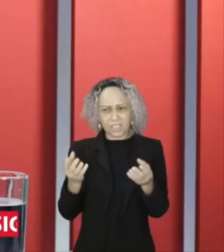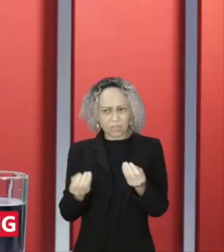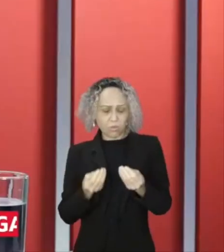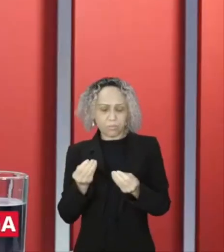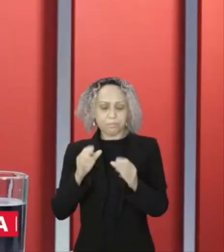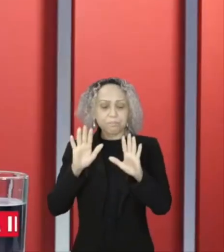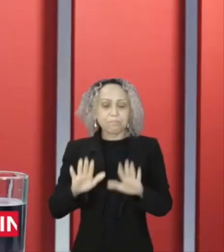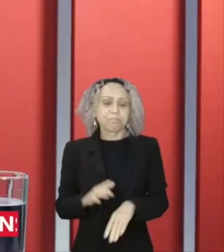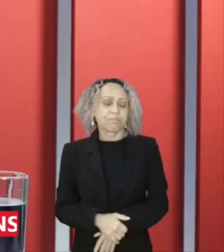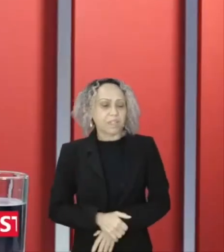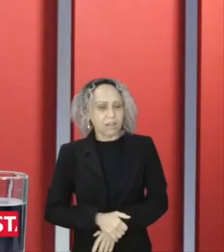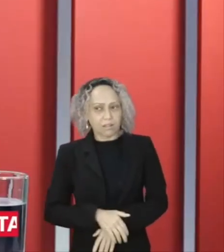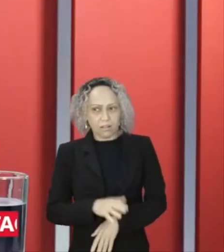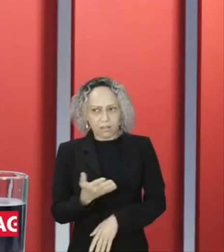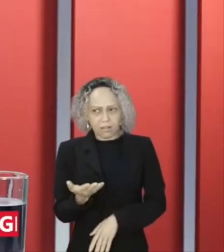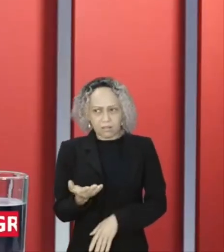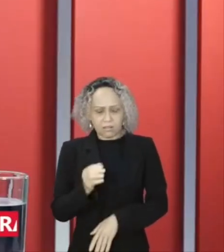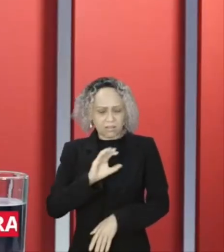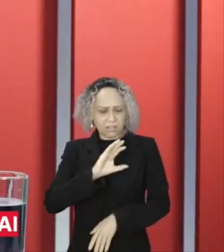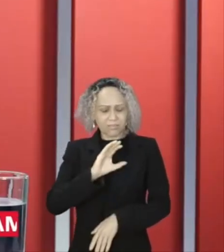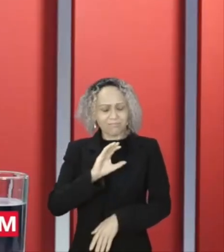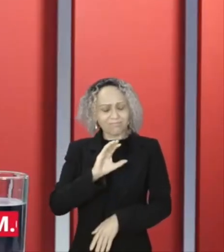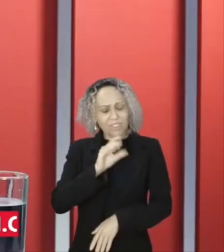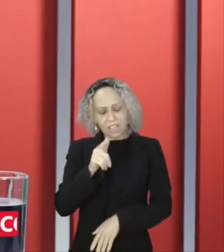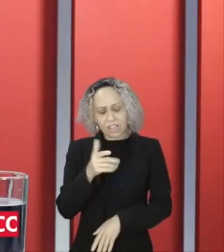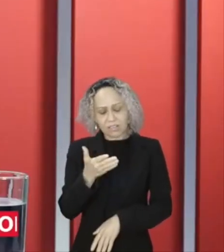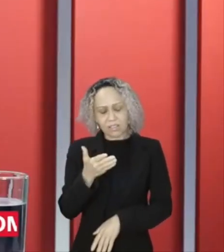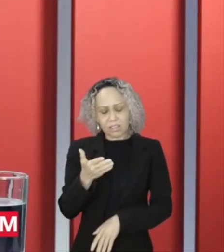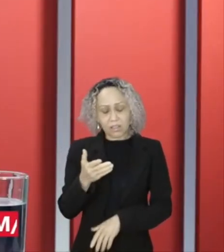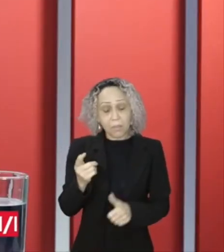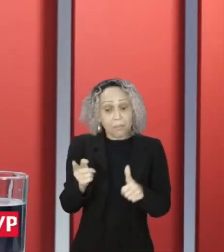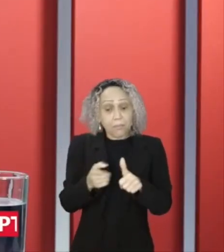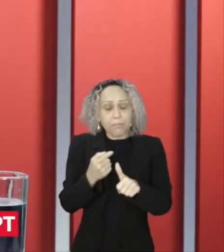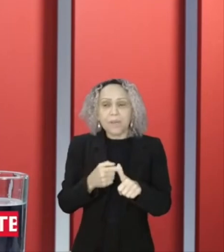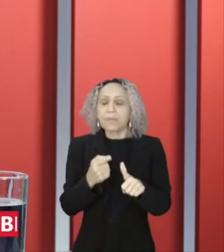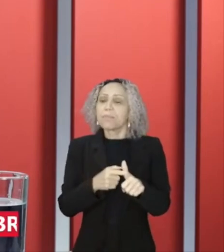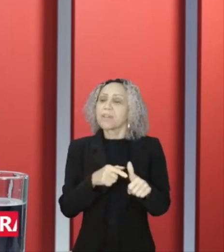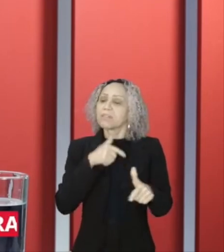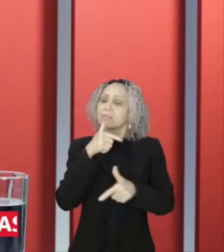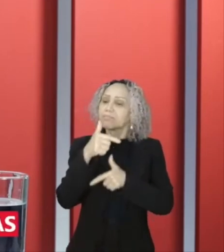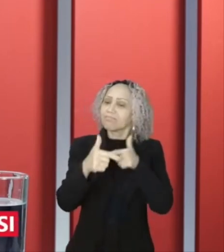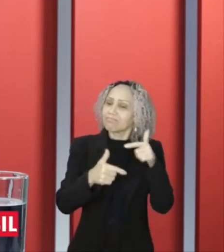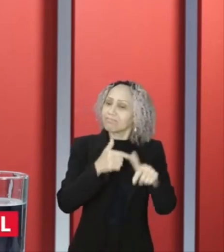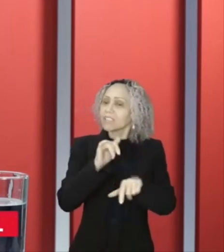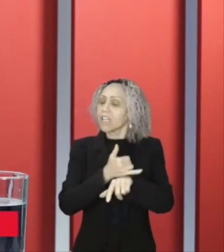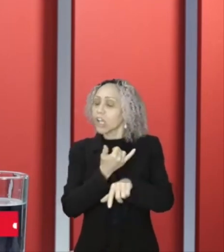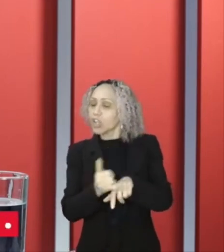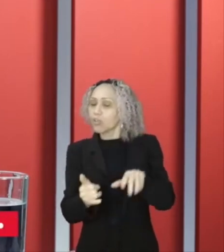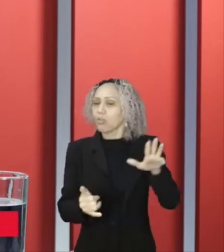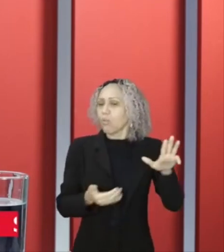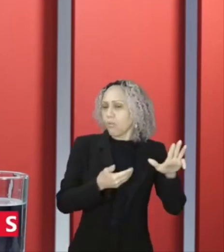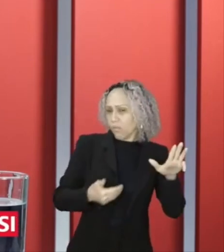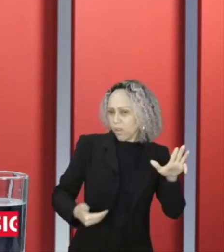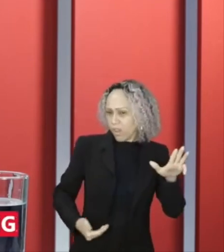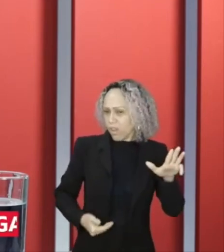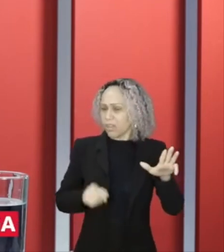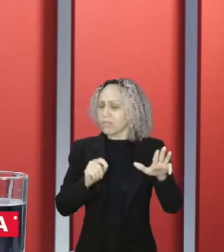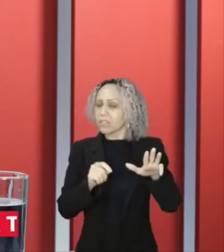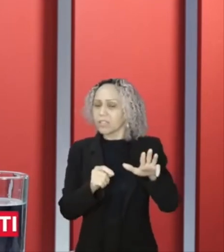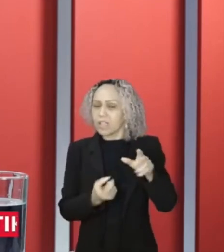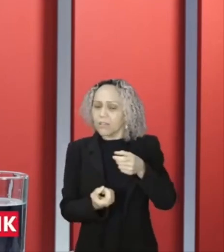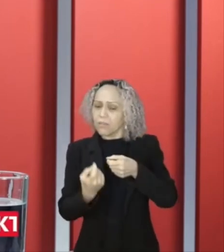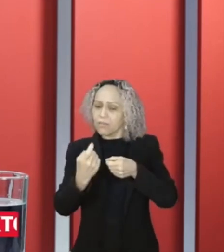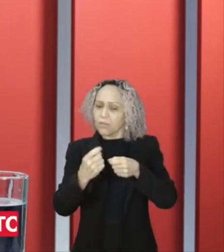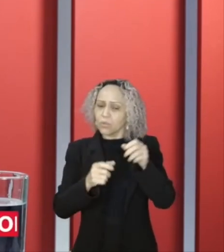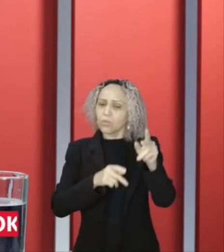de fazer uma mobilização de massa em torno da participação social, da retomada, né, não